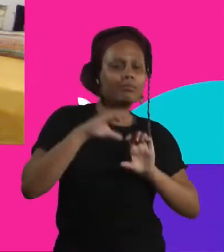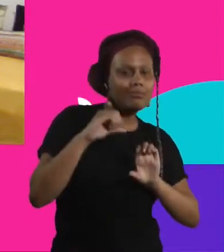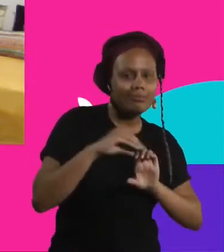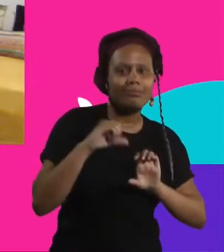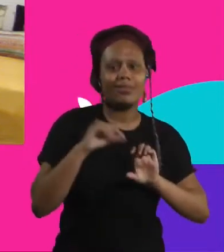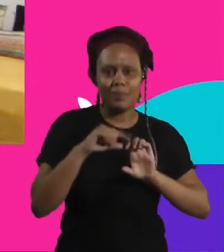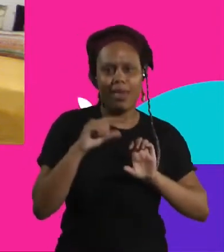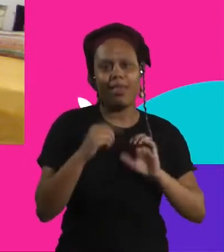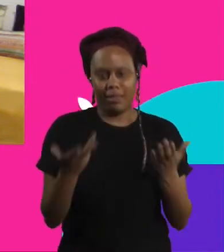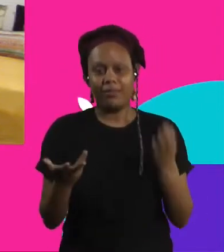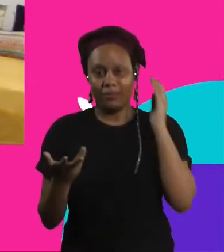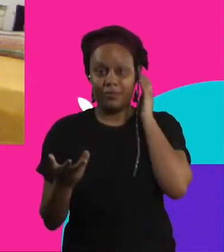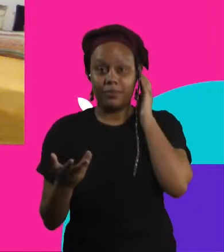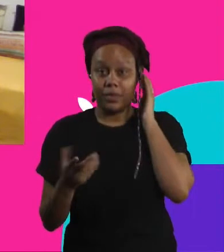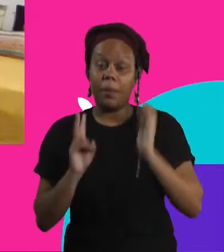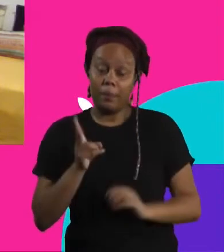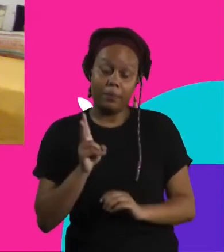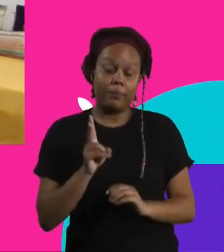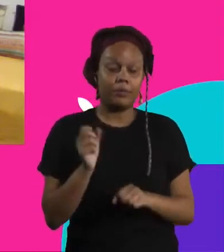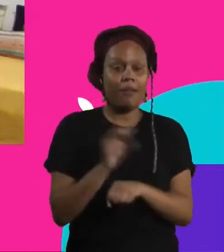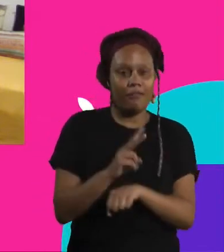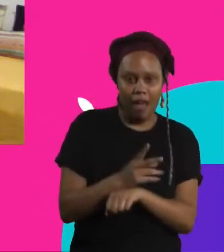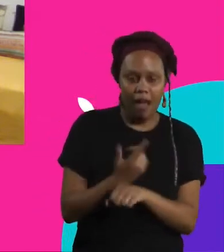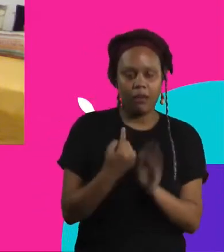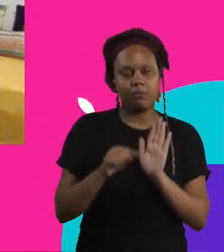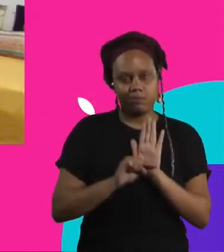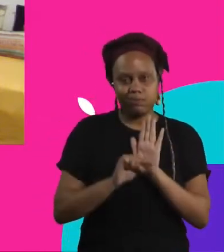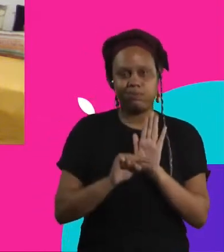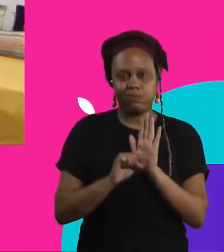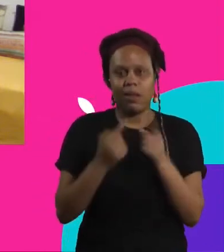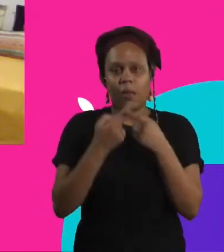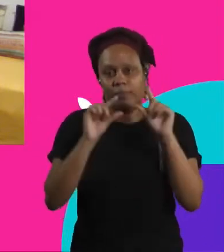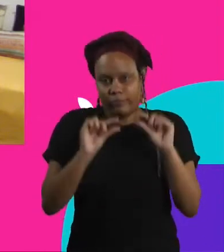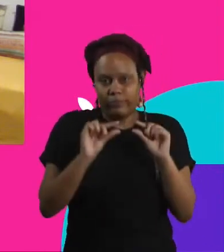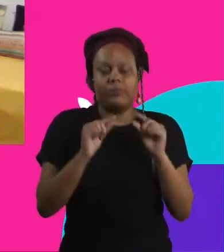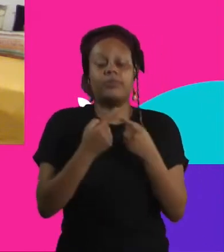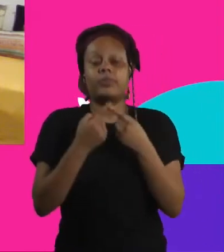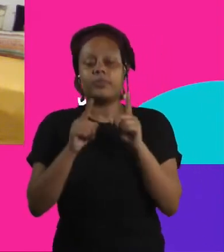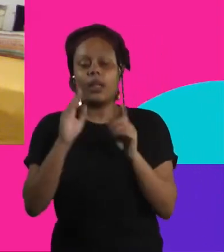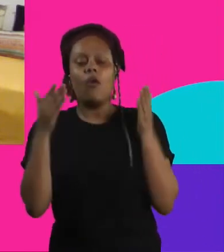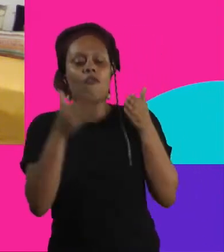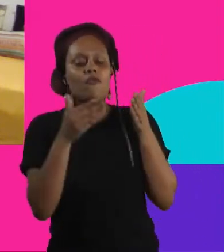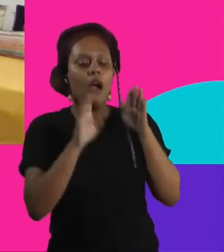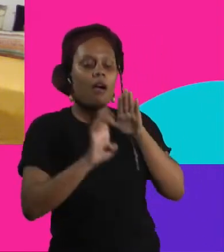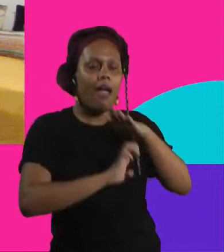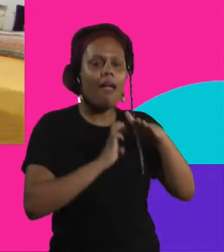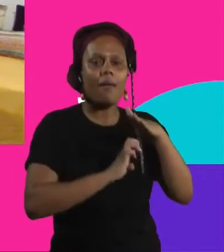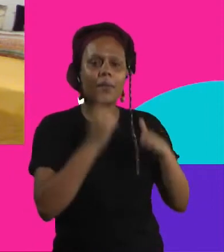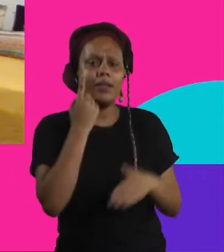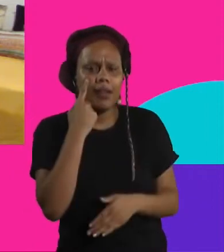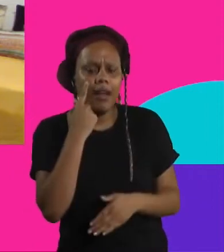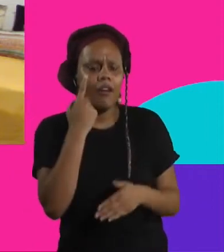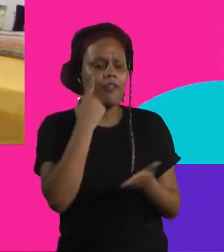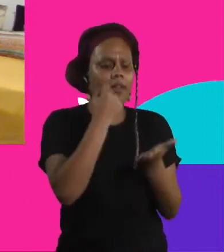já que o número de vagas ainda é baixo, né? Mas o nosso foco principal são as empresas, onde além de divulgação de vaga, processo seletivo, a gente hoje em